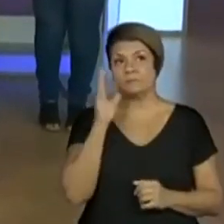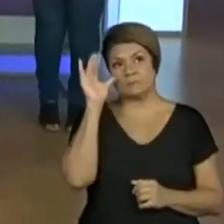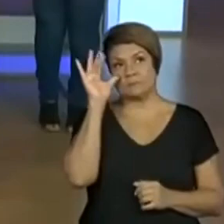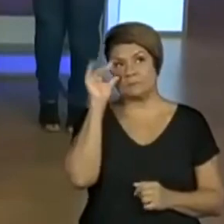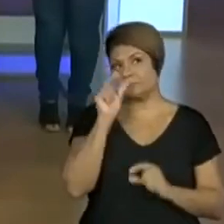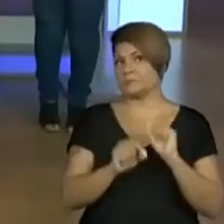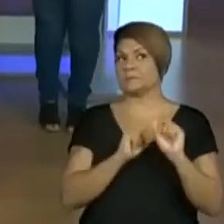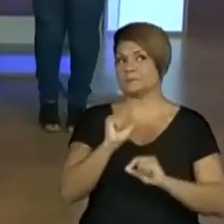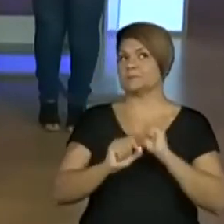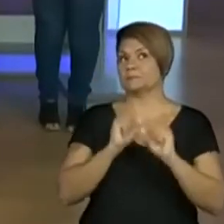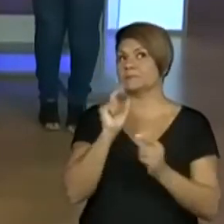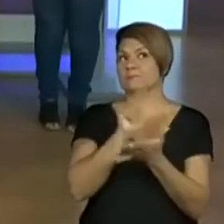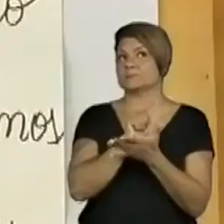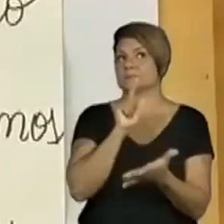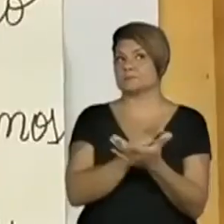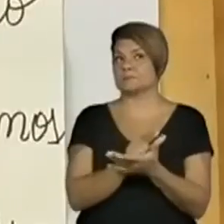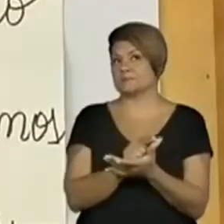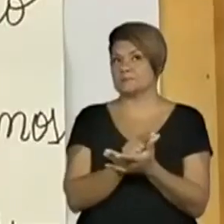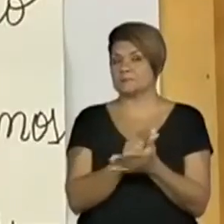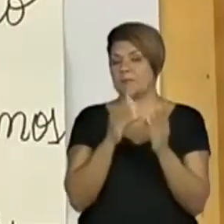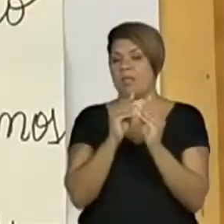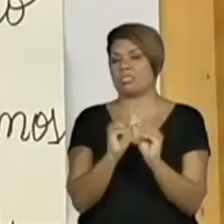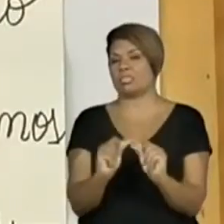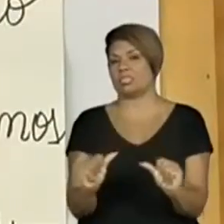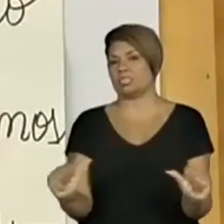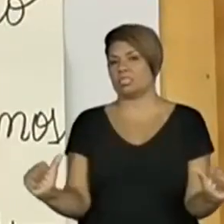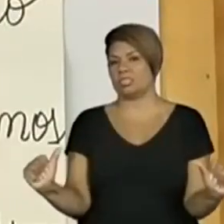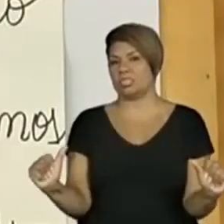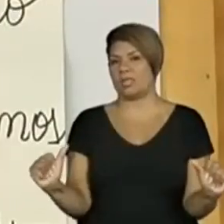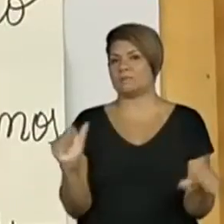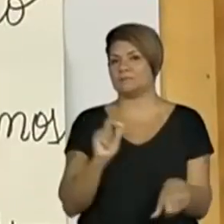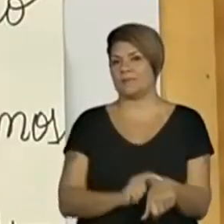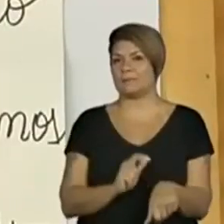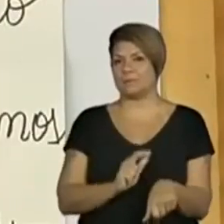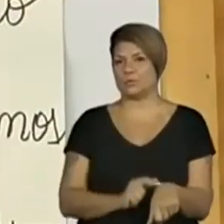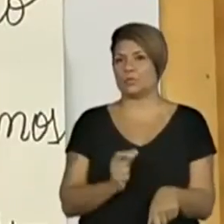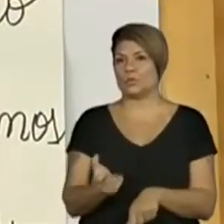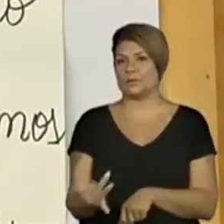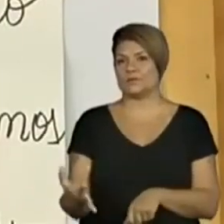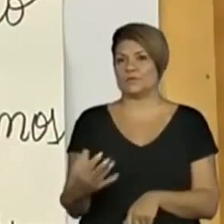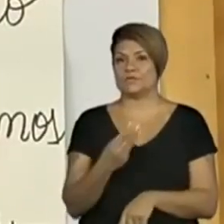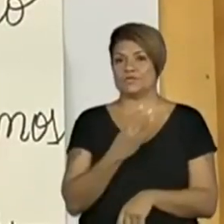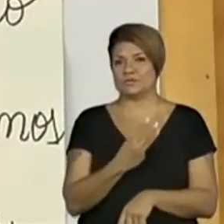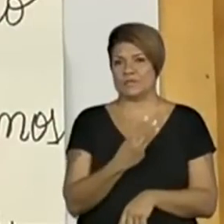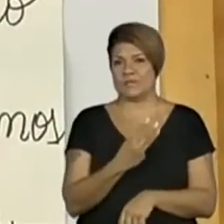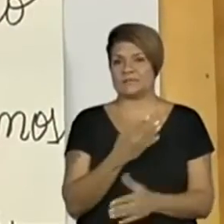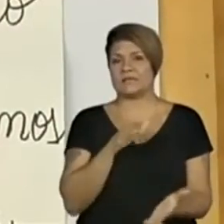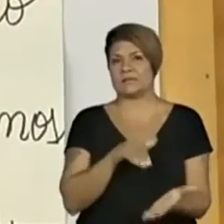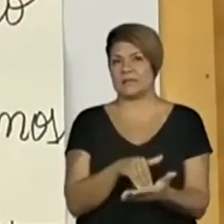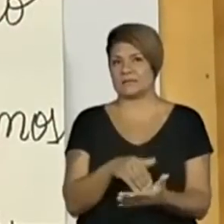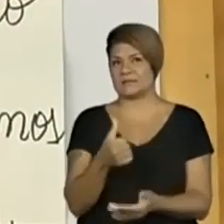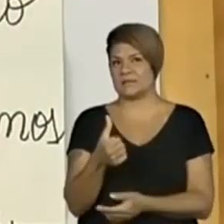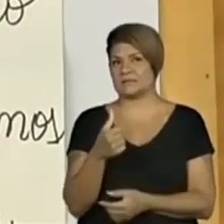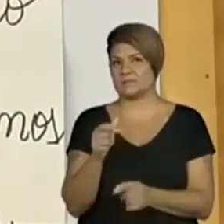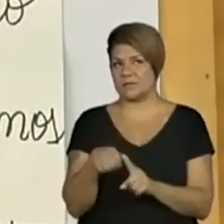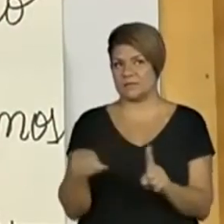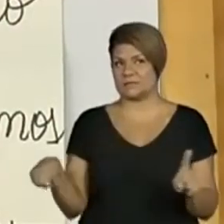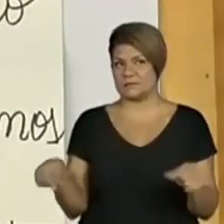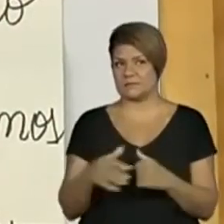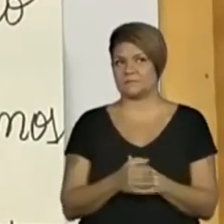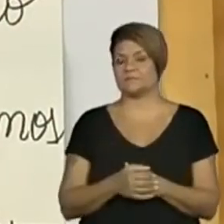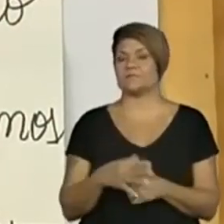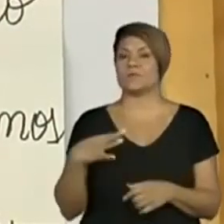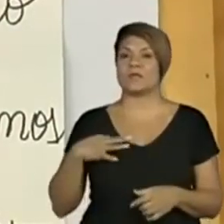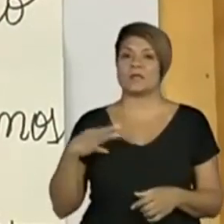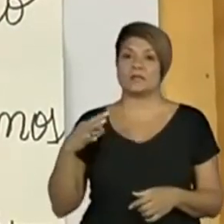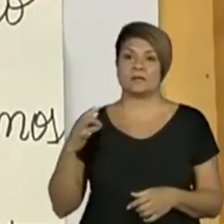curiosidades então o papel quanto tempo ele leva para se decompor de três a seis meses aí